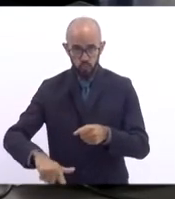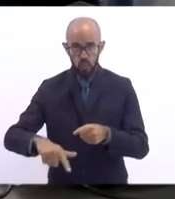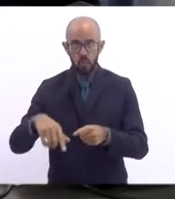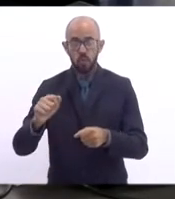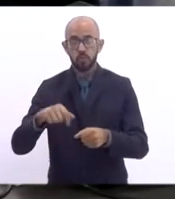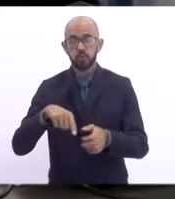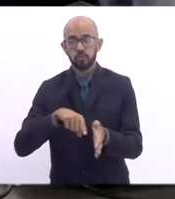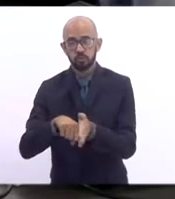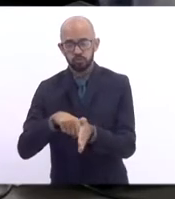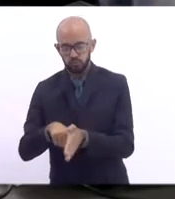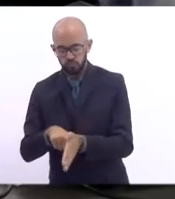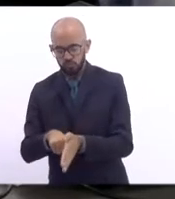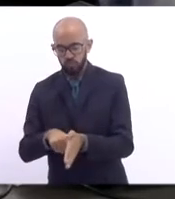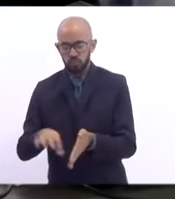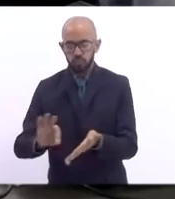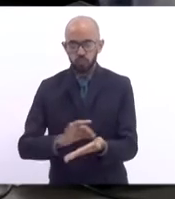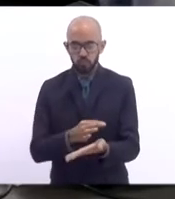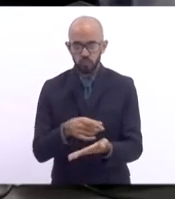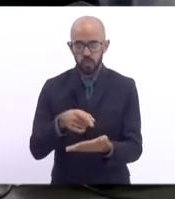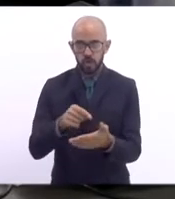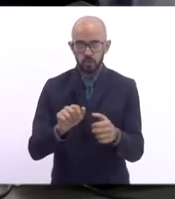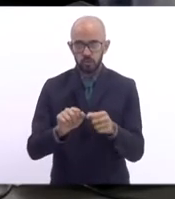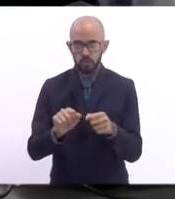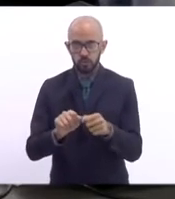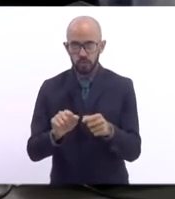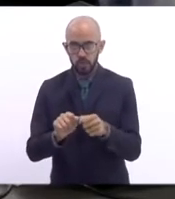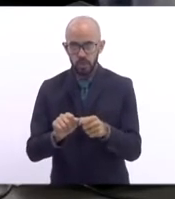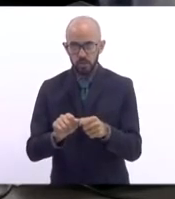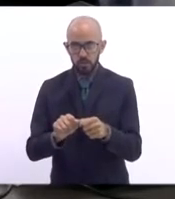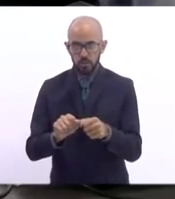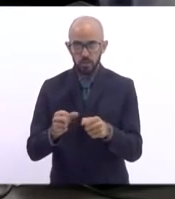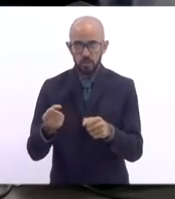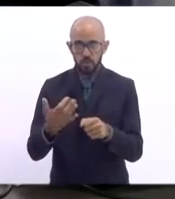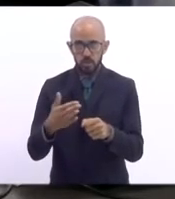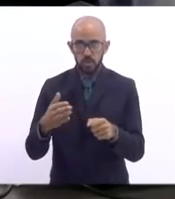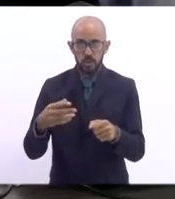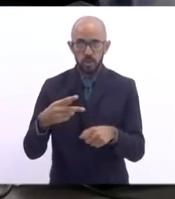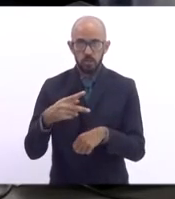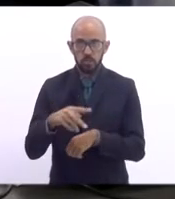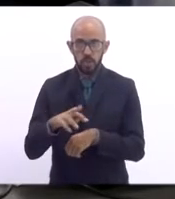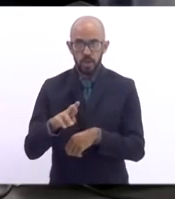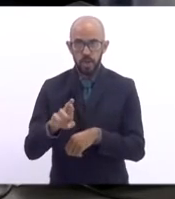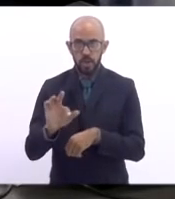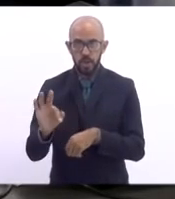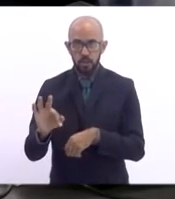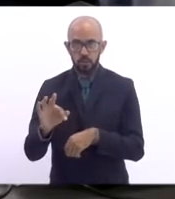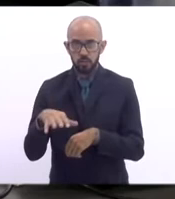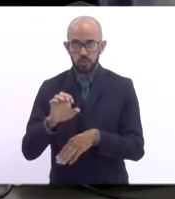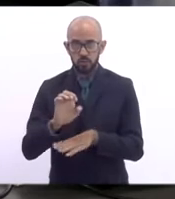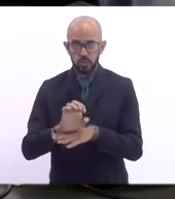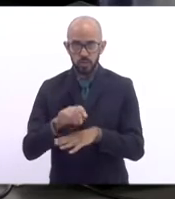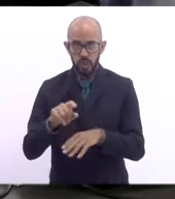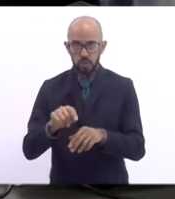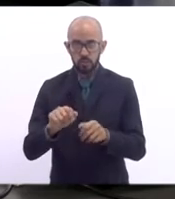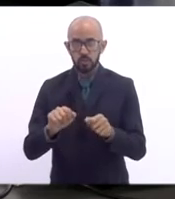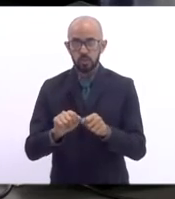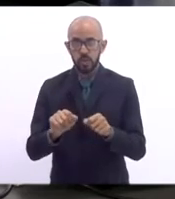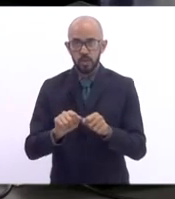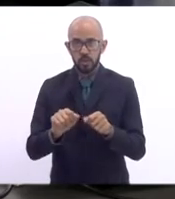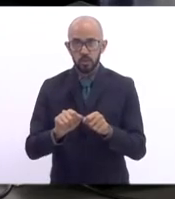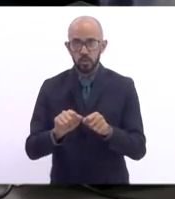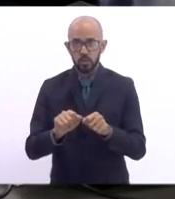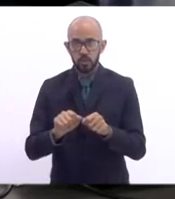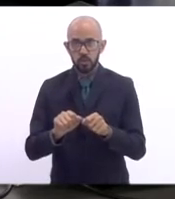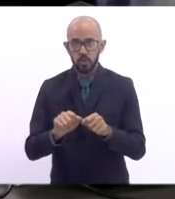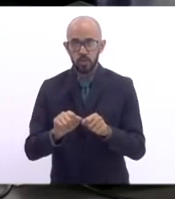sua avisame né efetuado quando já se haviam homologado PRF do Estado praticado por encargos de